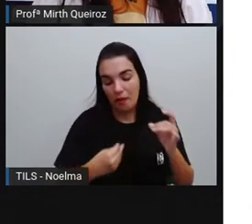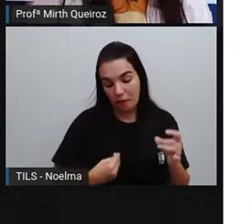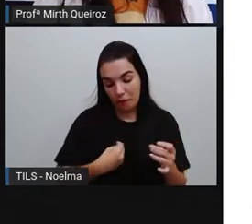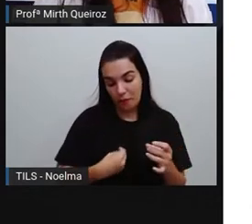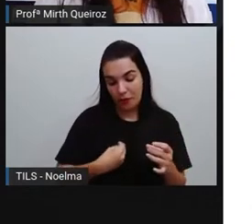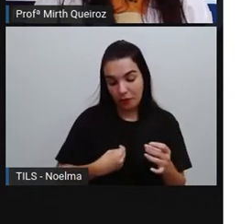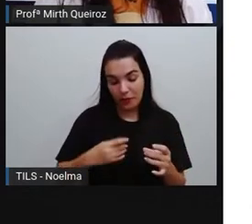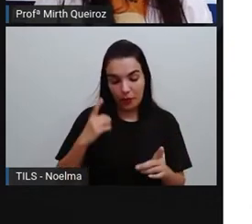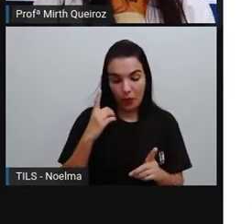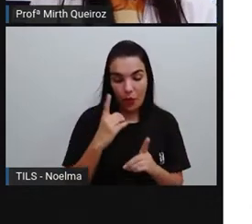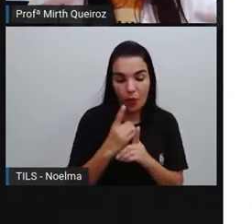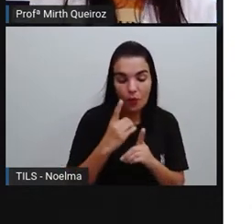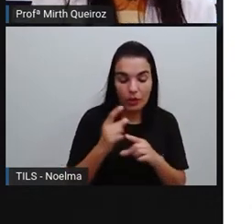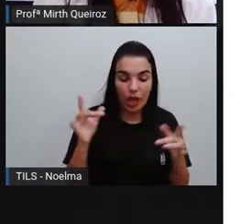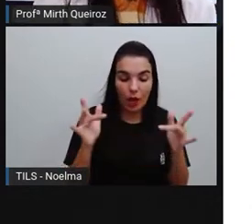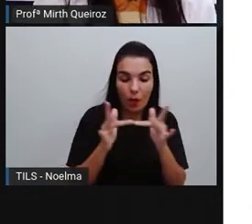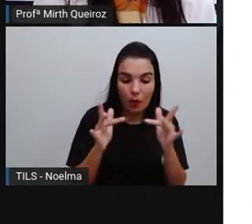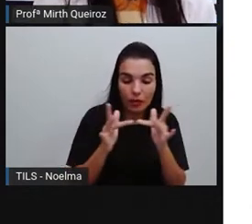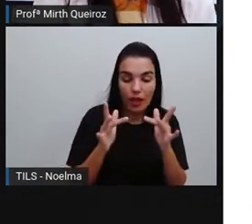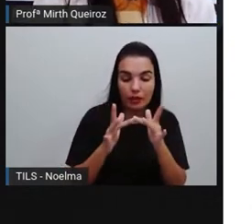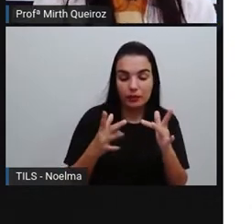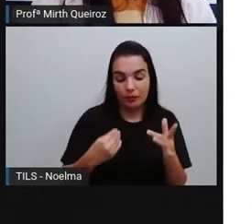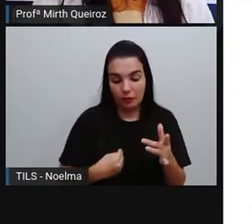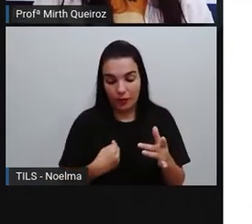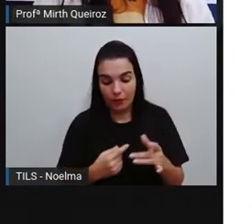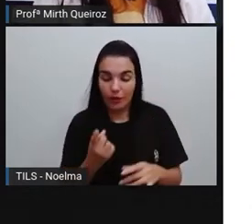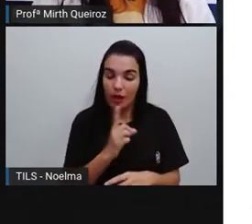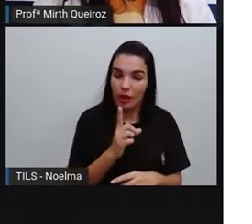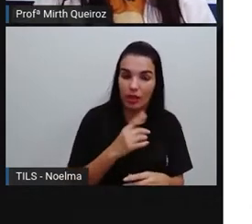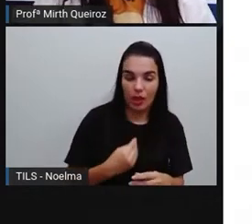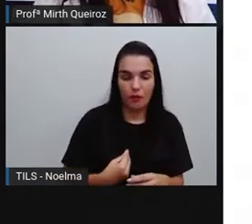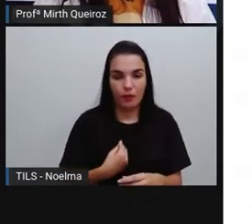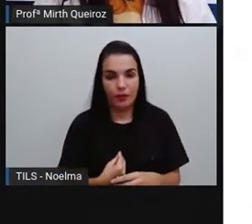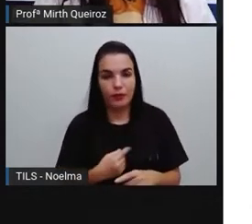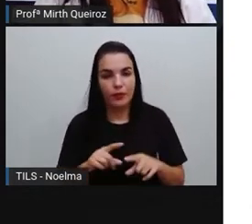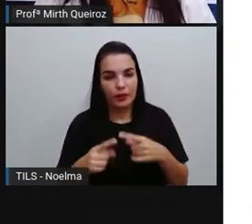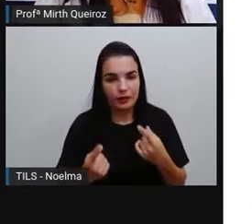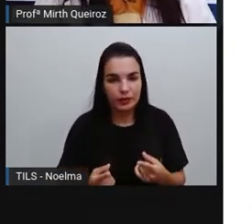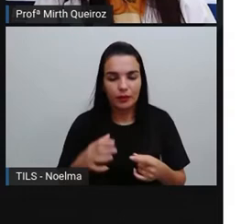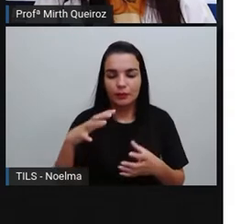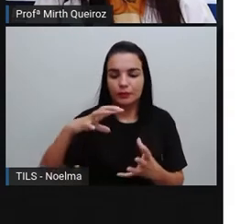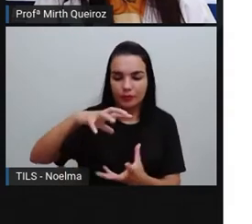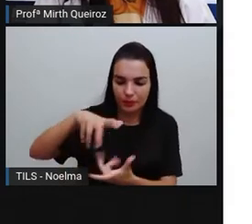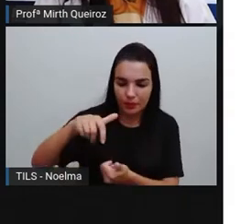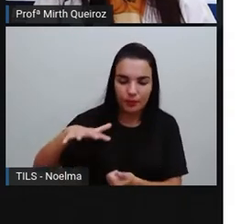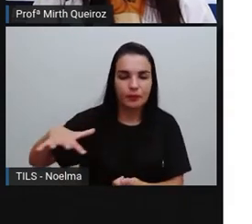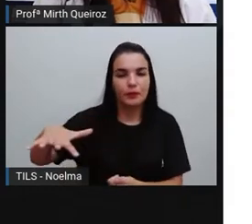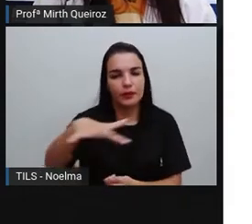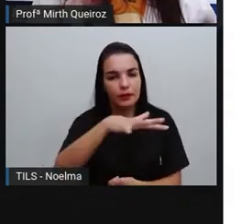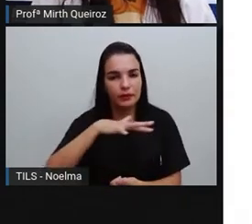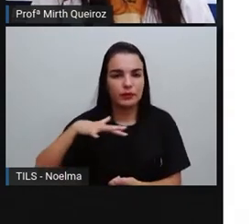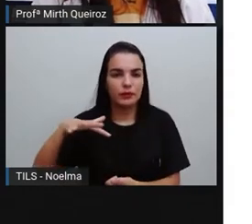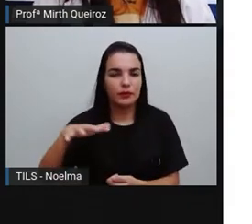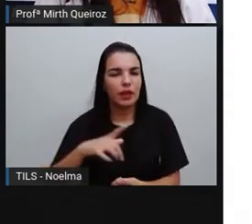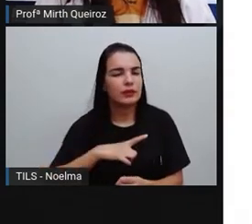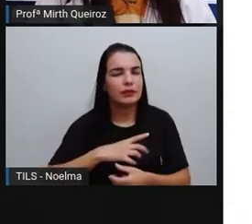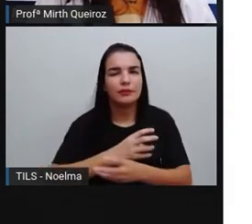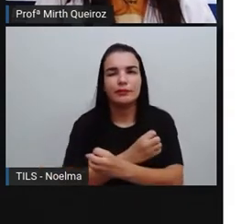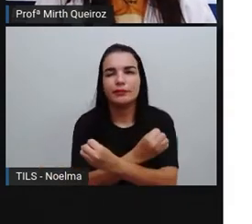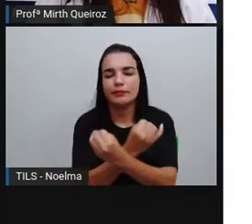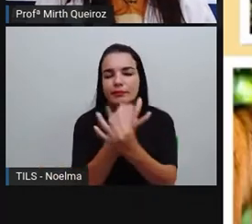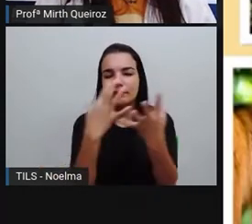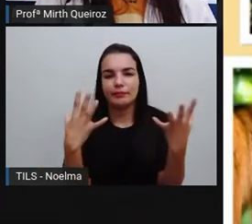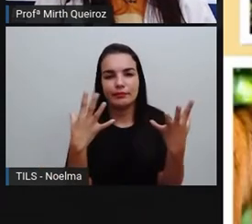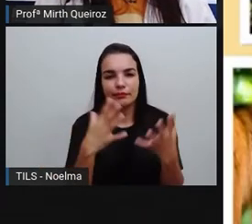vivos e não vivos, e é um determinado local. Então, nós estamos falando sobre ecossistemas. Nós temos inúmeros ecossistemas.